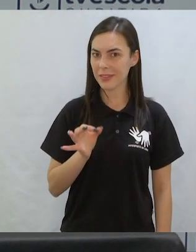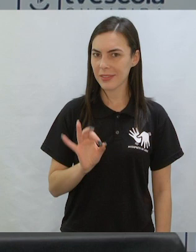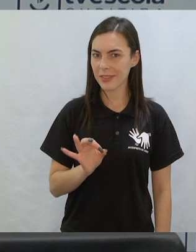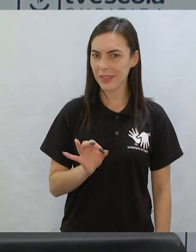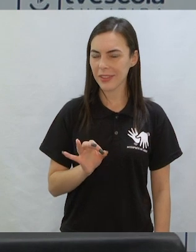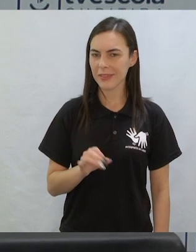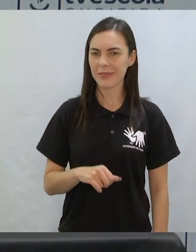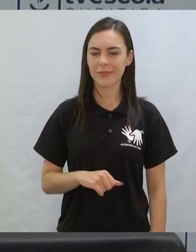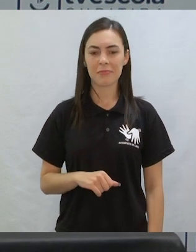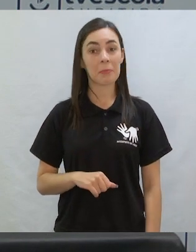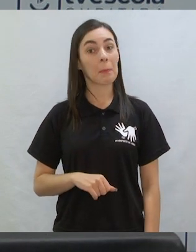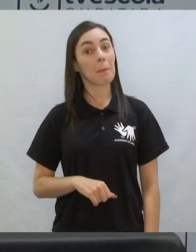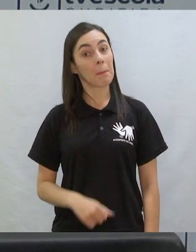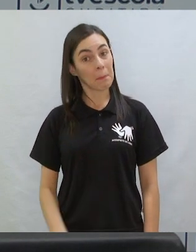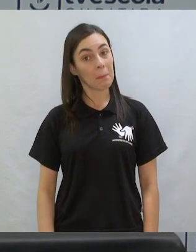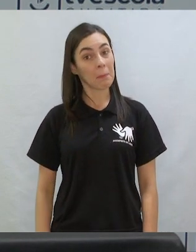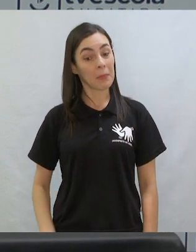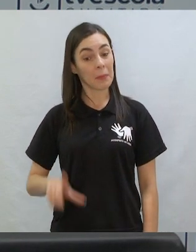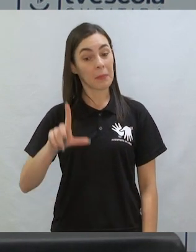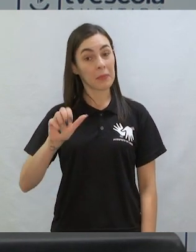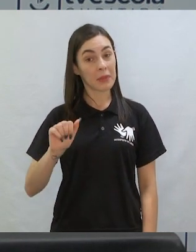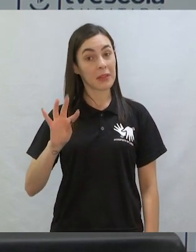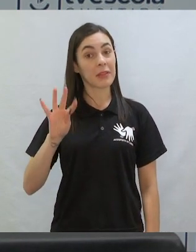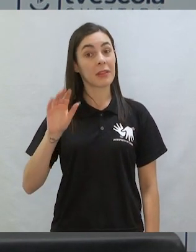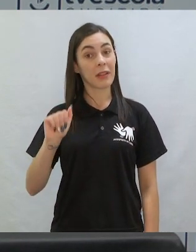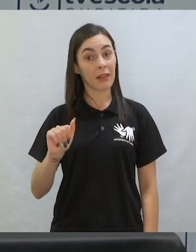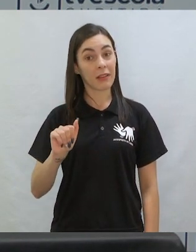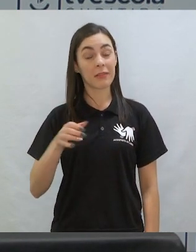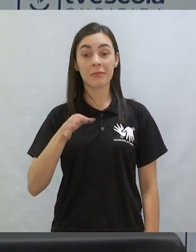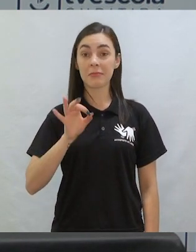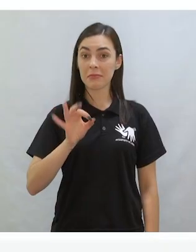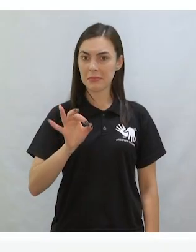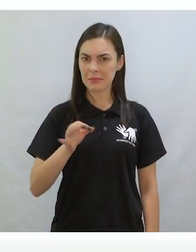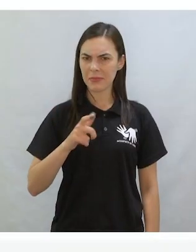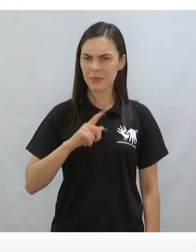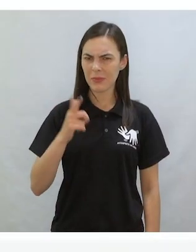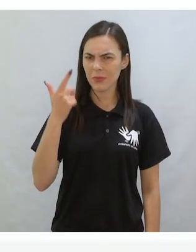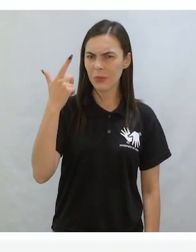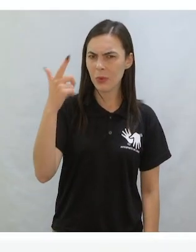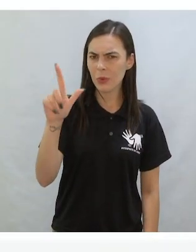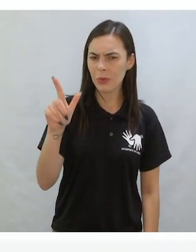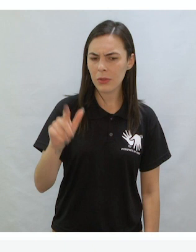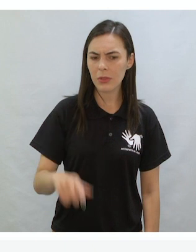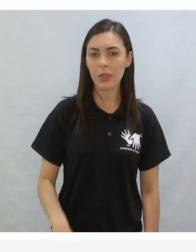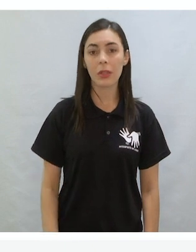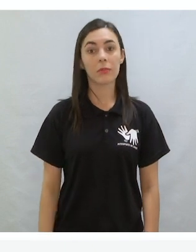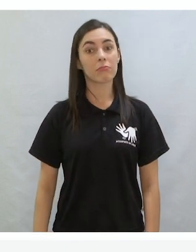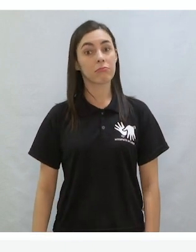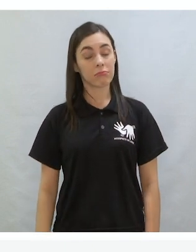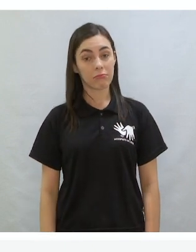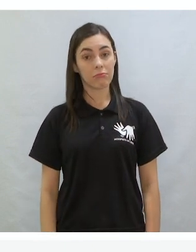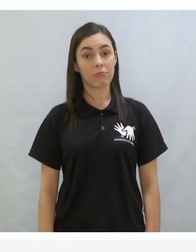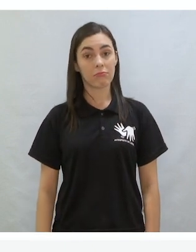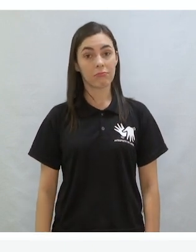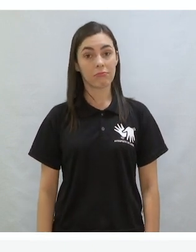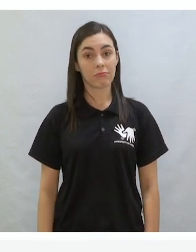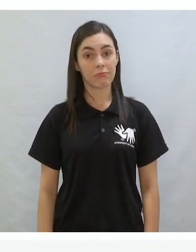se é. E não há de ver que é. Lata. Vamos ver se tem mais. Ai, ai,